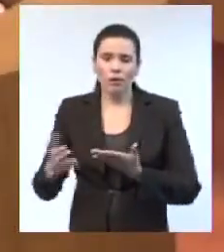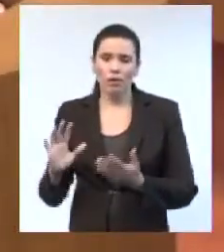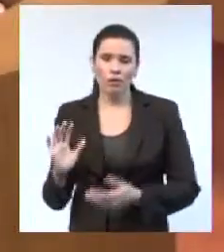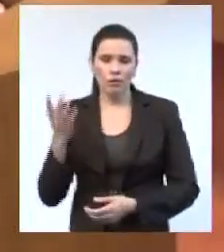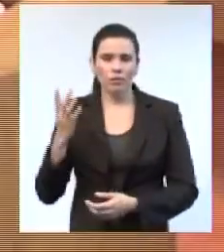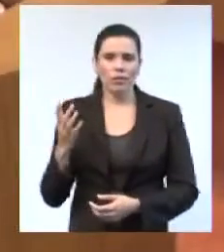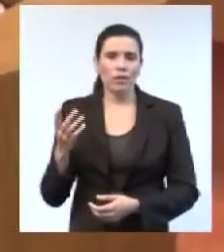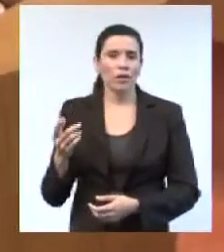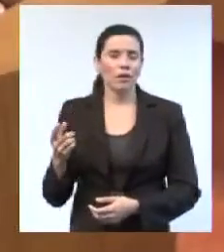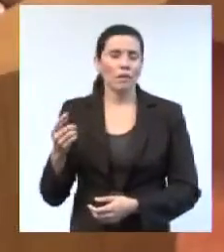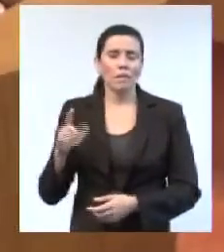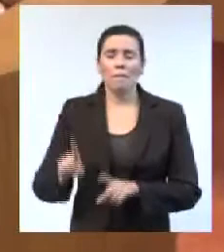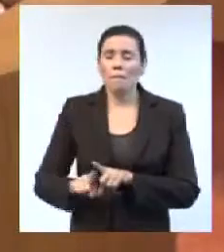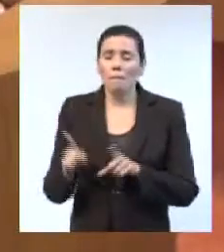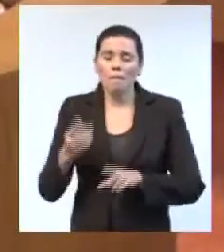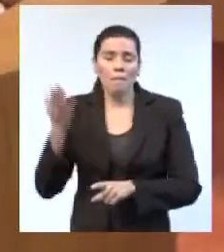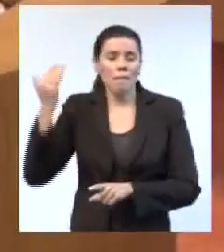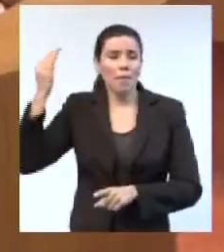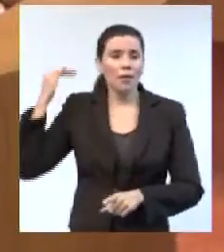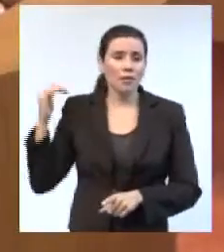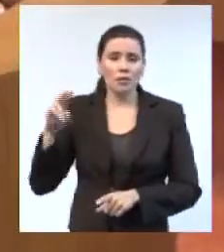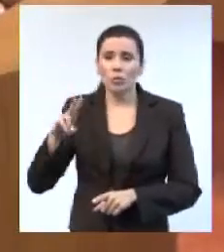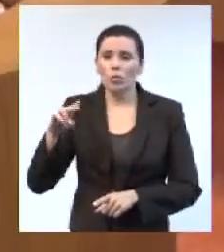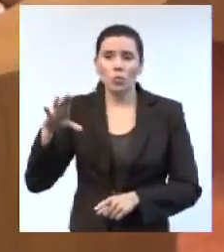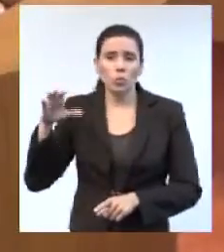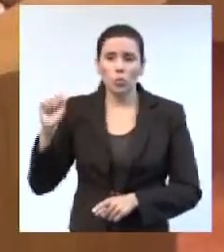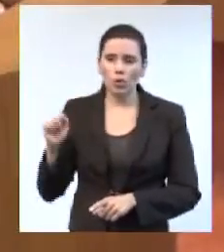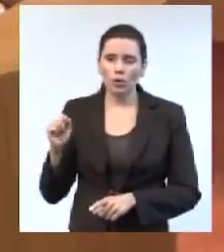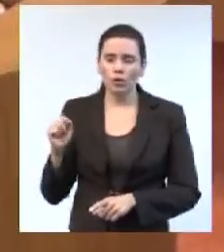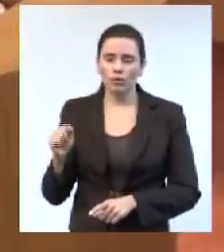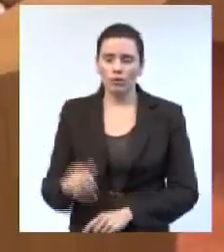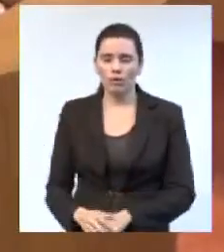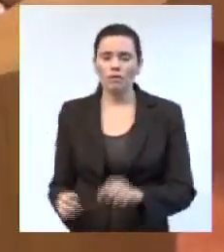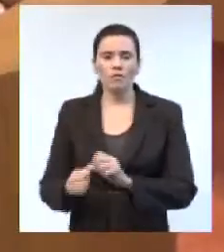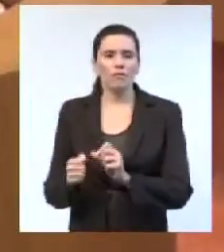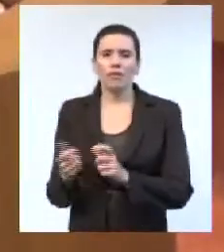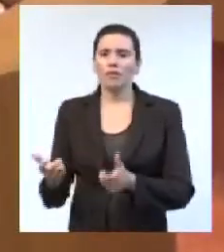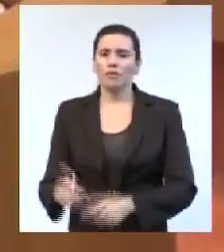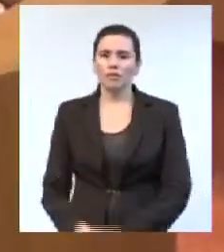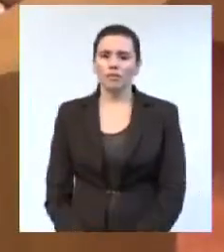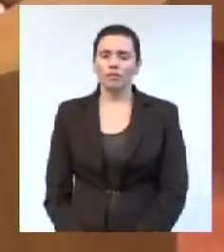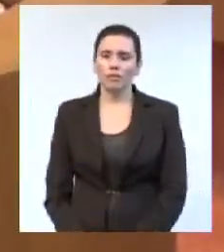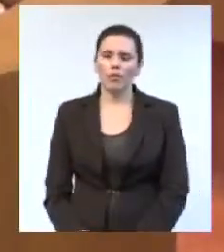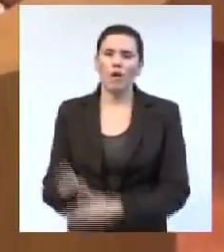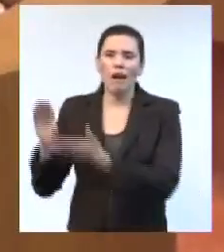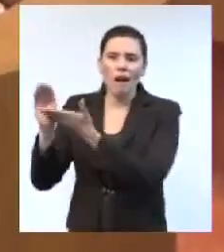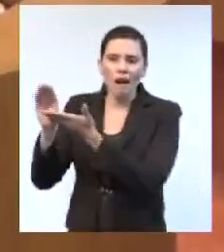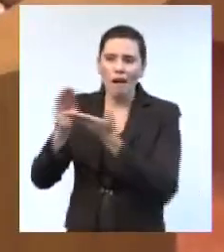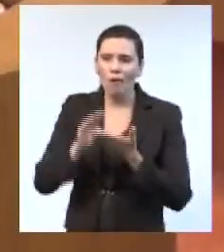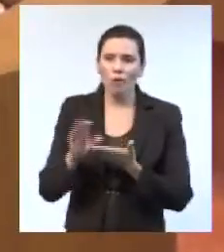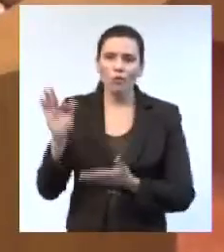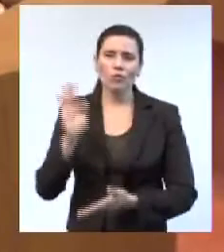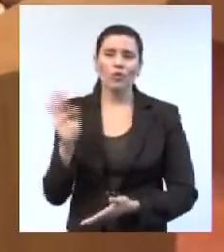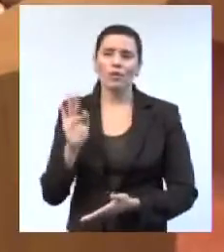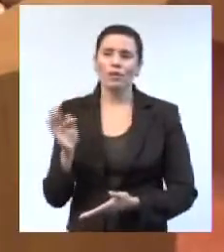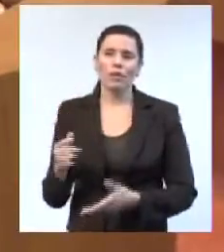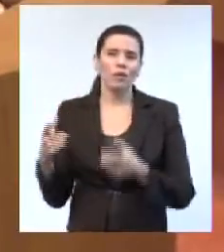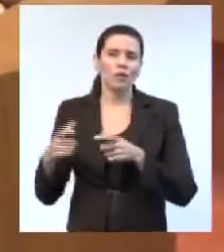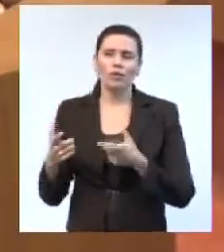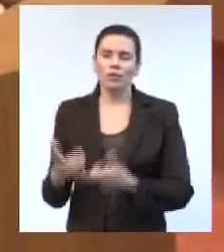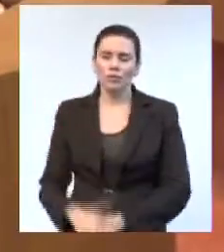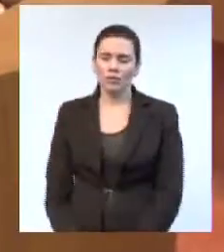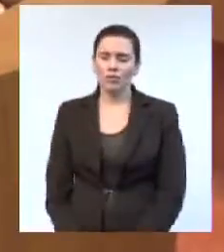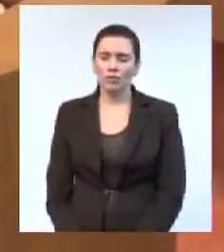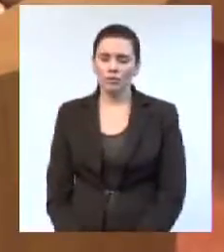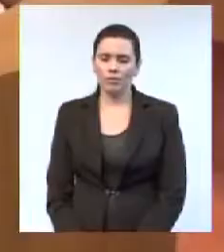inteira, deputado Hélito do Curso, vendo os recursos federais serem destinados a outros estados, deputado Cabo